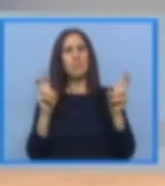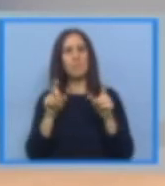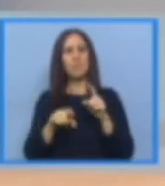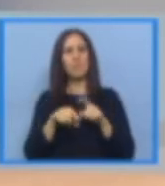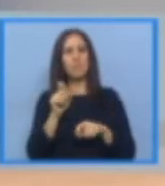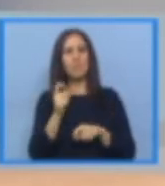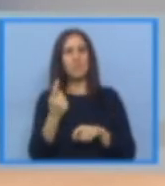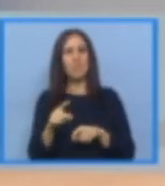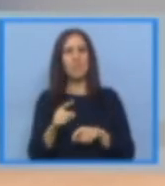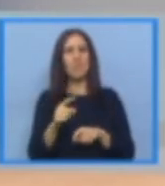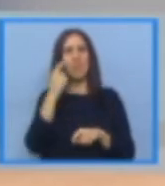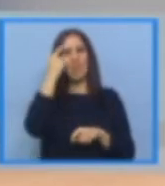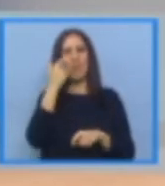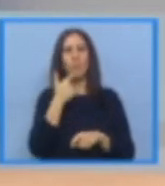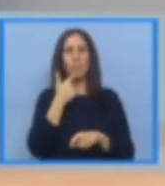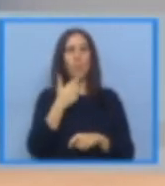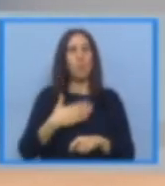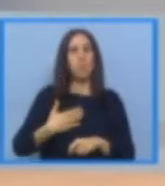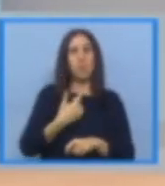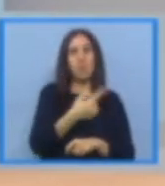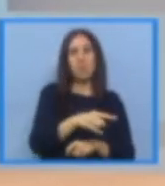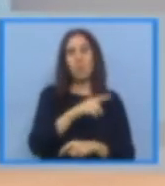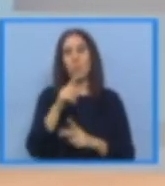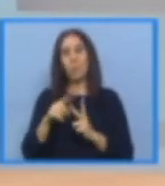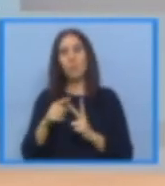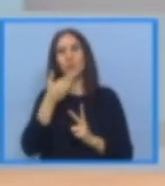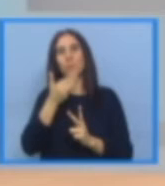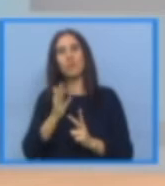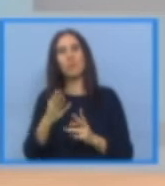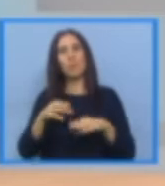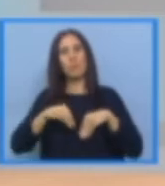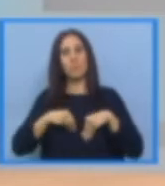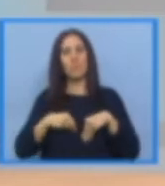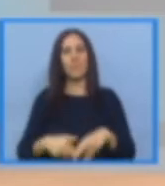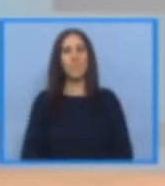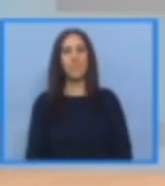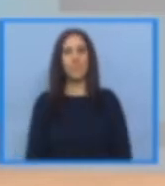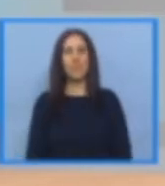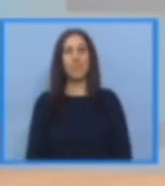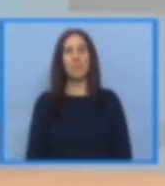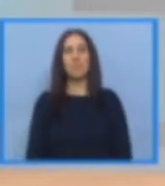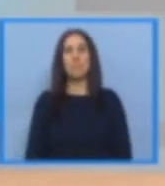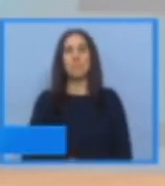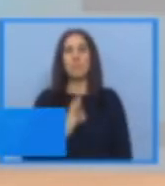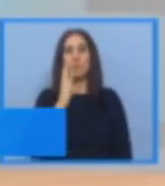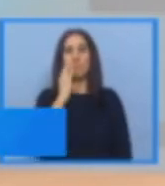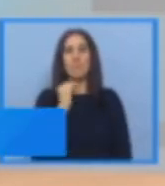refugiados muito presente, uns com medo, outros já com experiências de acolhimento. Eu acho